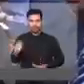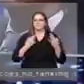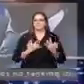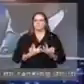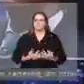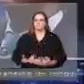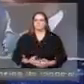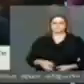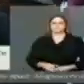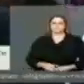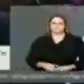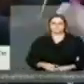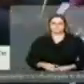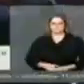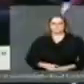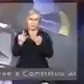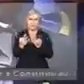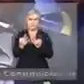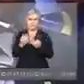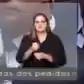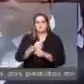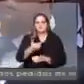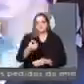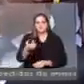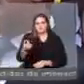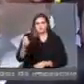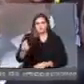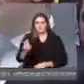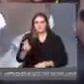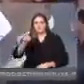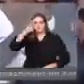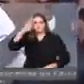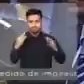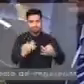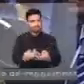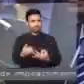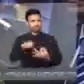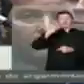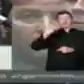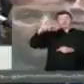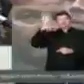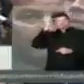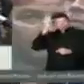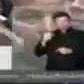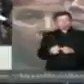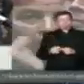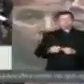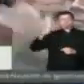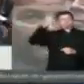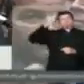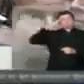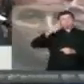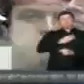Nossa Senhora, aos meus amigos, pelo Sérgio Moro, amigos. Pelos militares de 64, meus amigos, pela memória